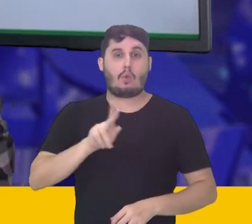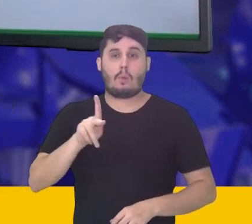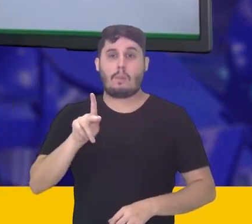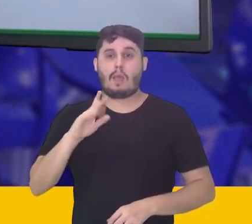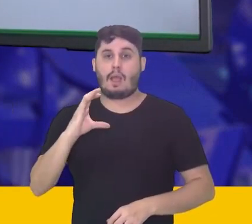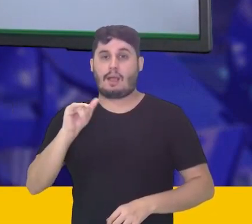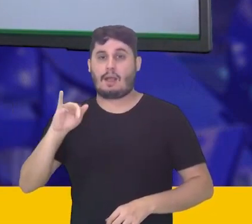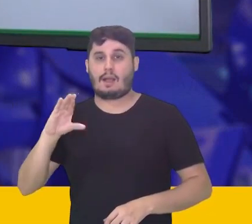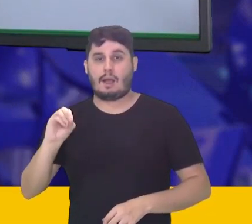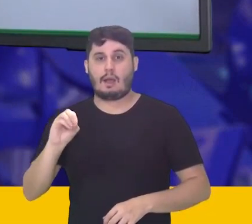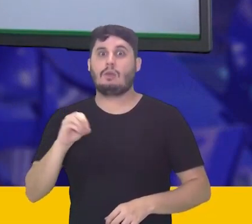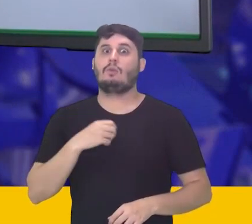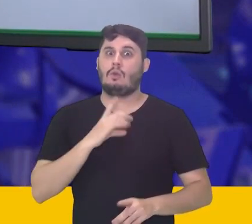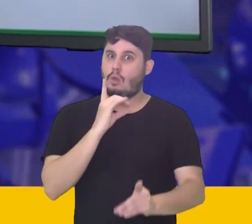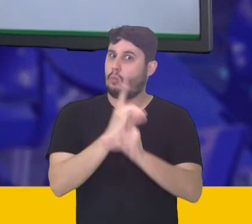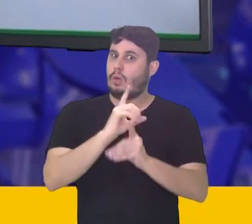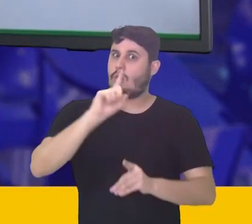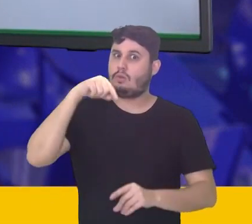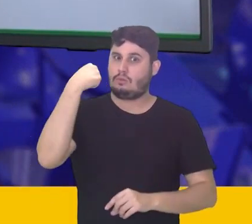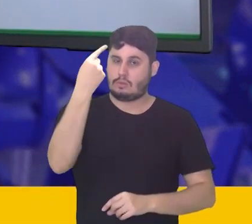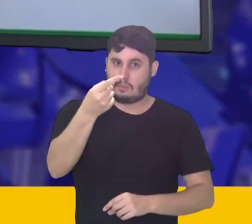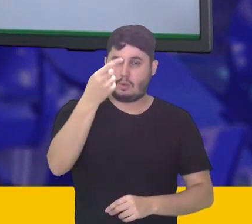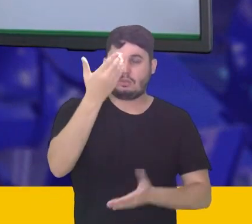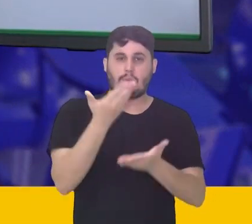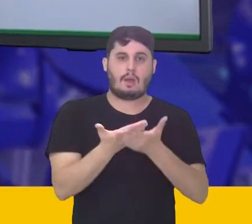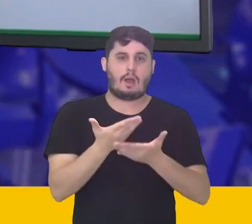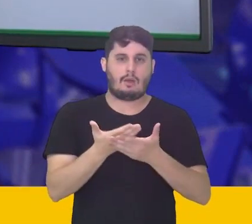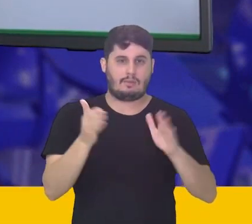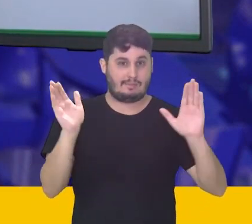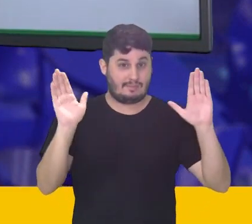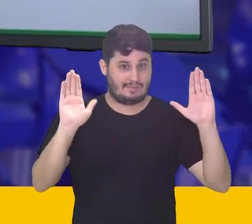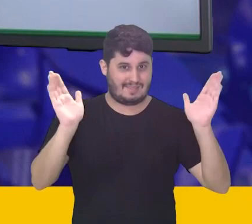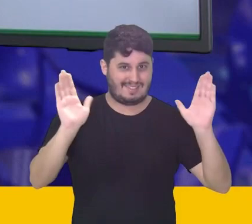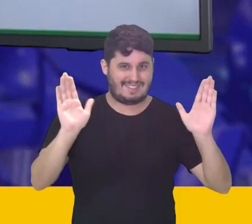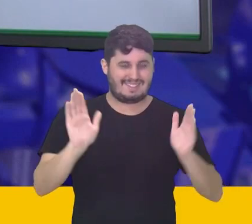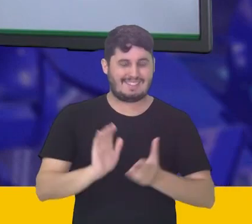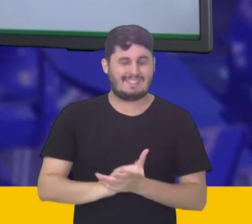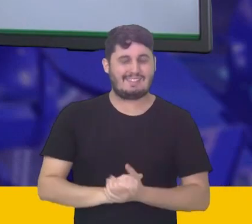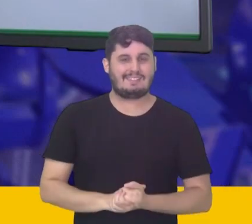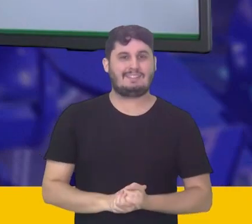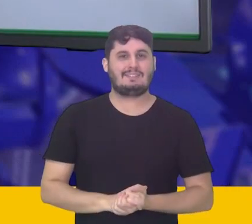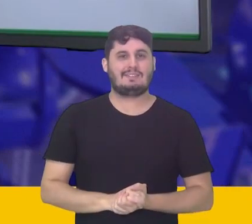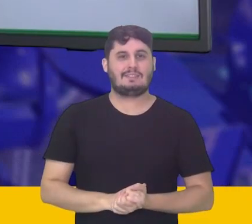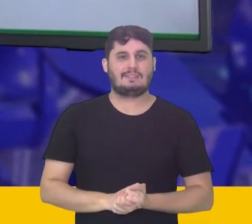eu vejo vocês na próxima aula. See you soon and bye bye.